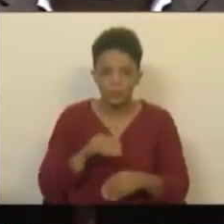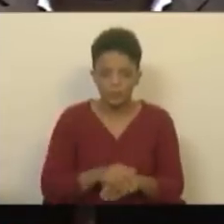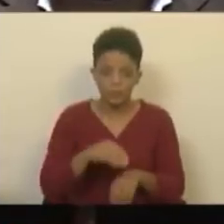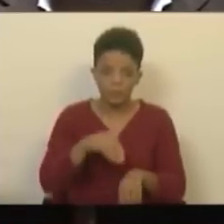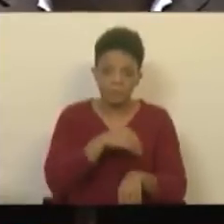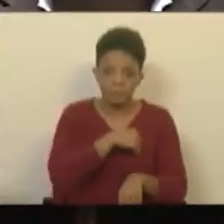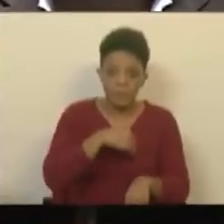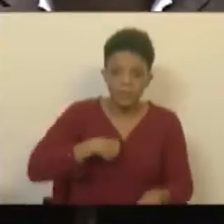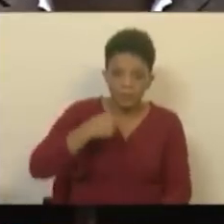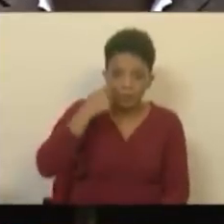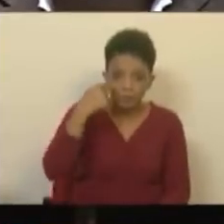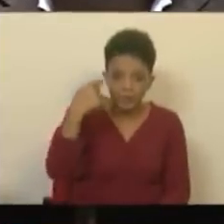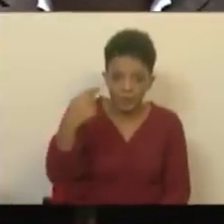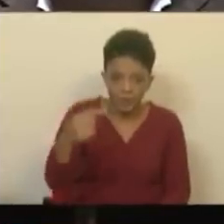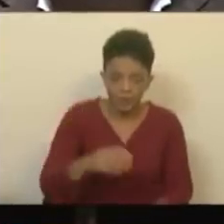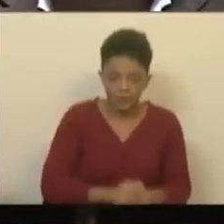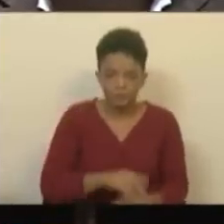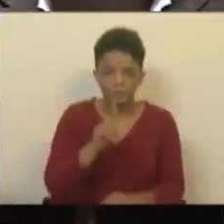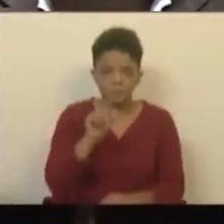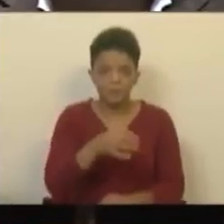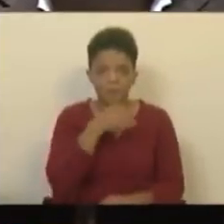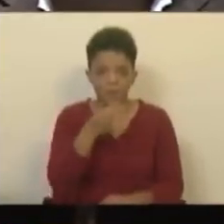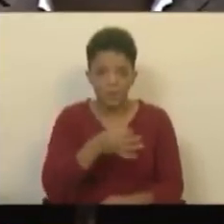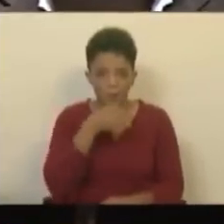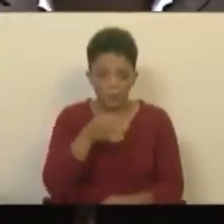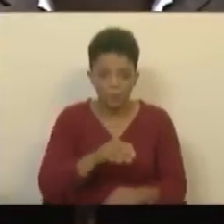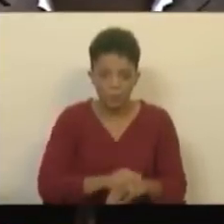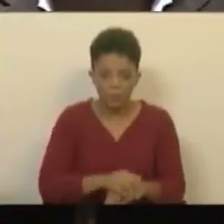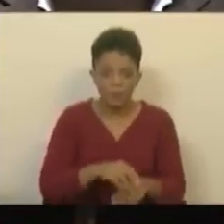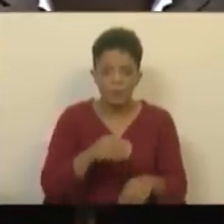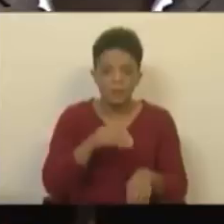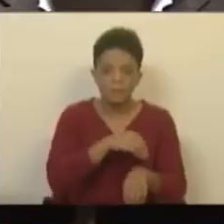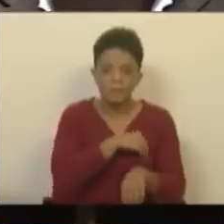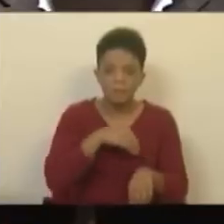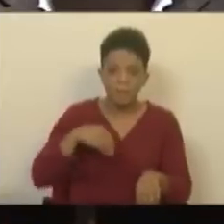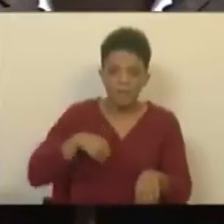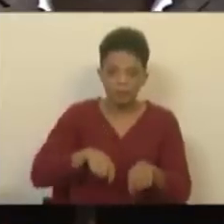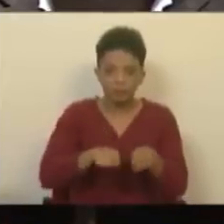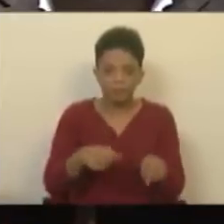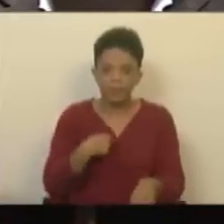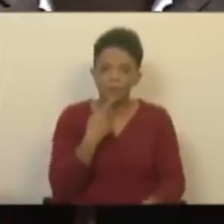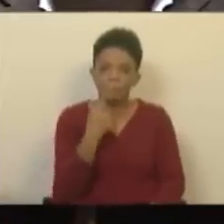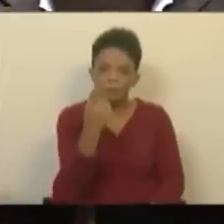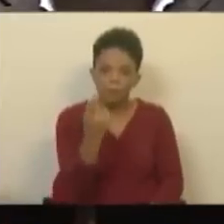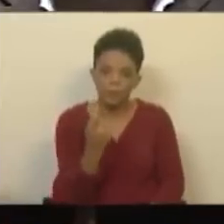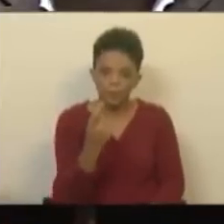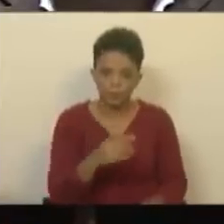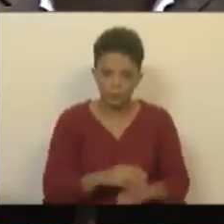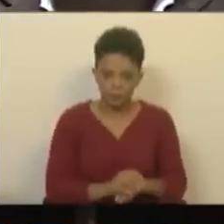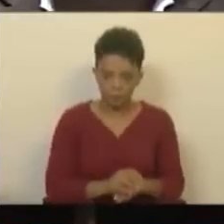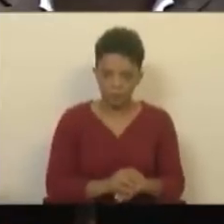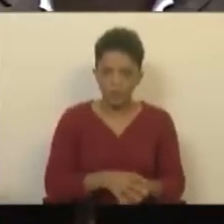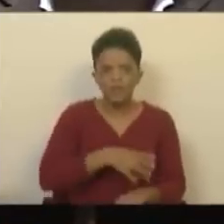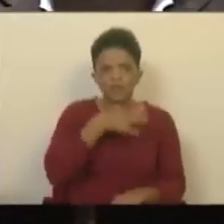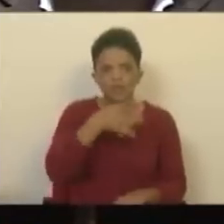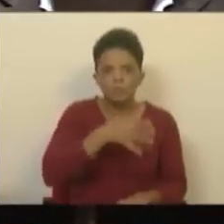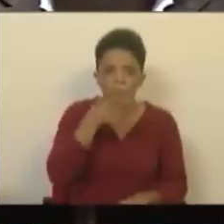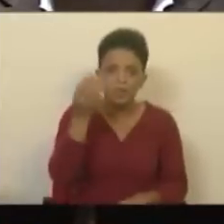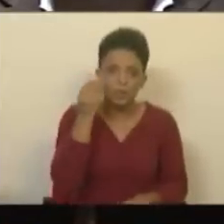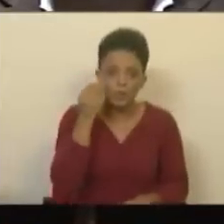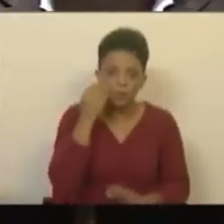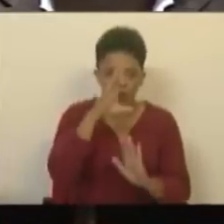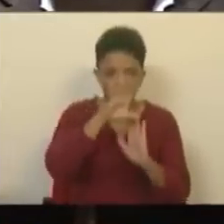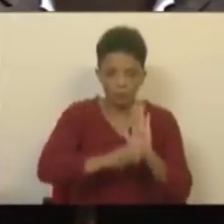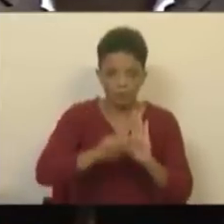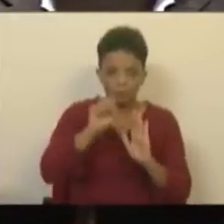médicos especialistas e falou até de obstetras e o que eu lhe pergunto é como é que explica que